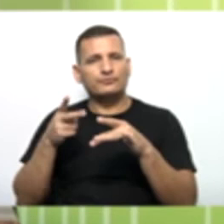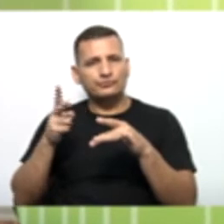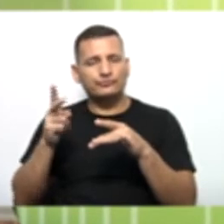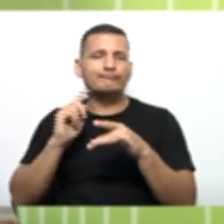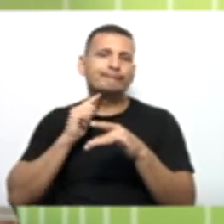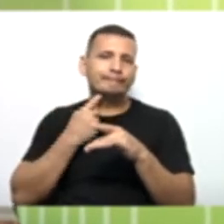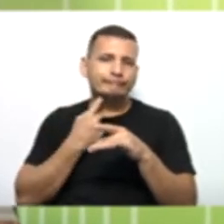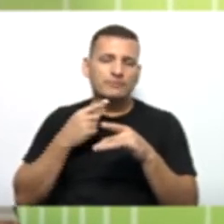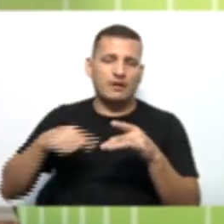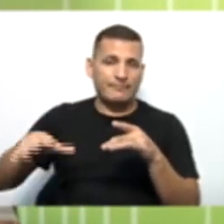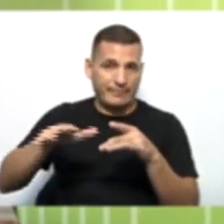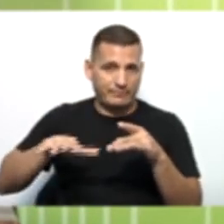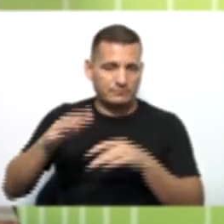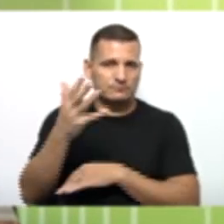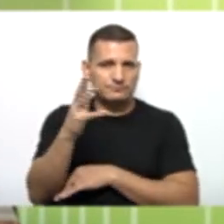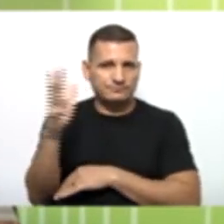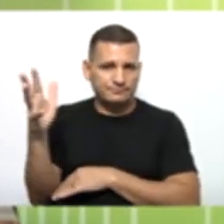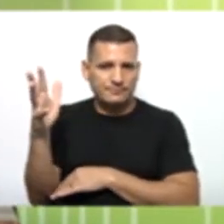meio ambiente.